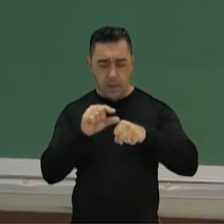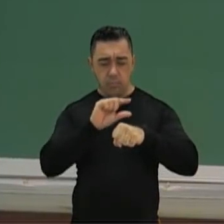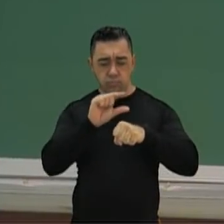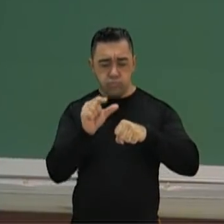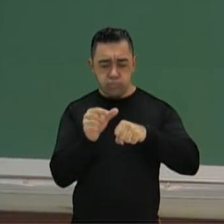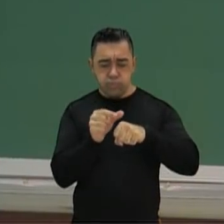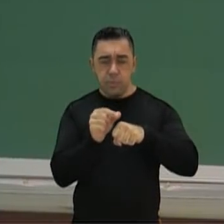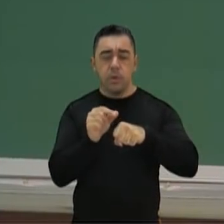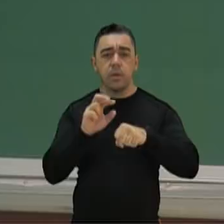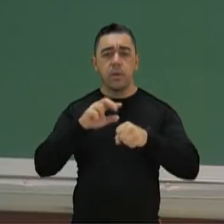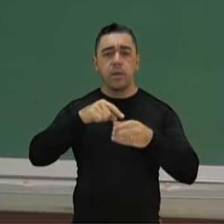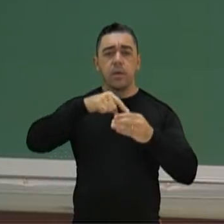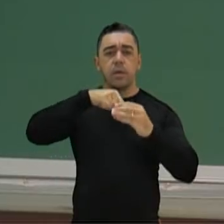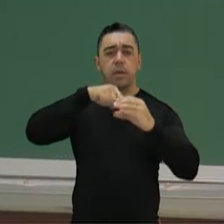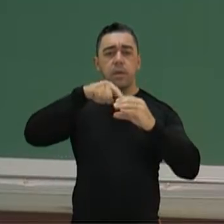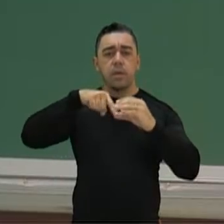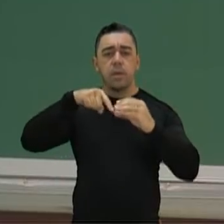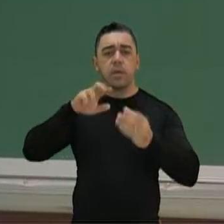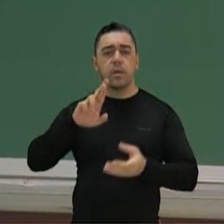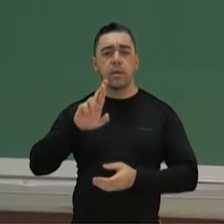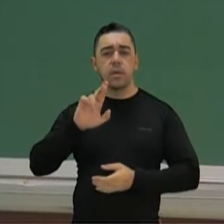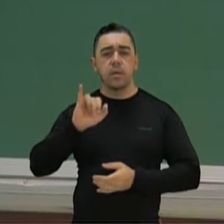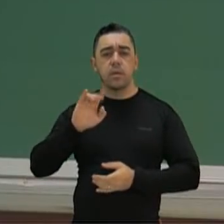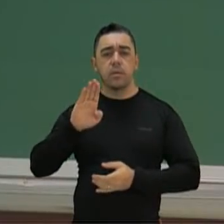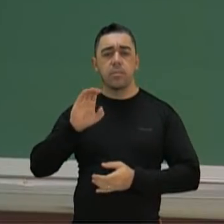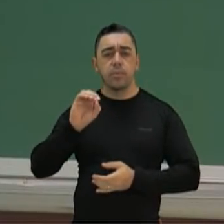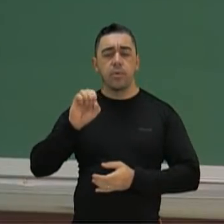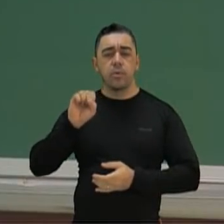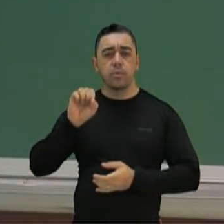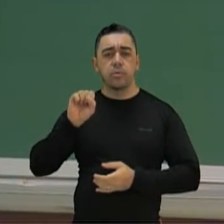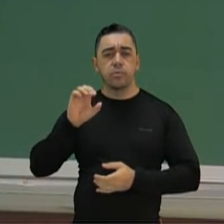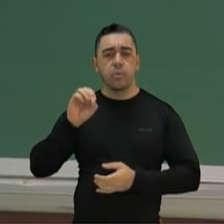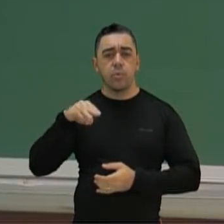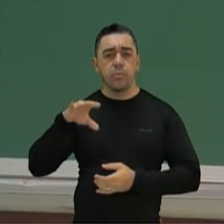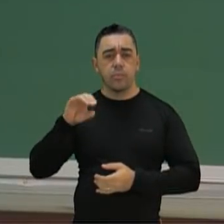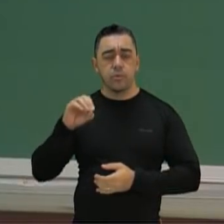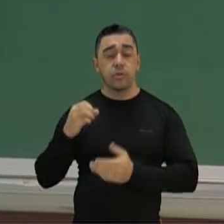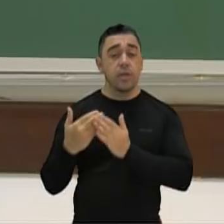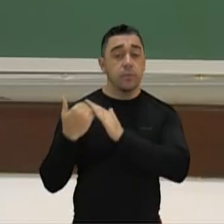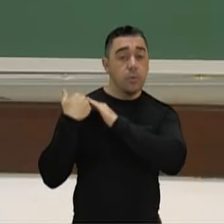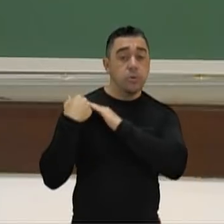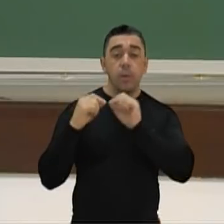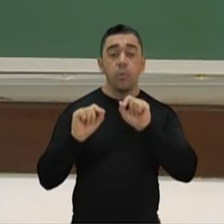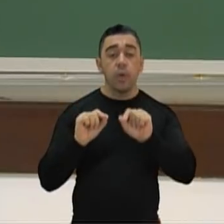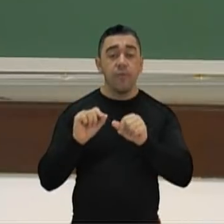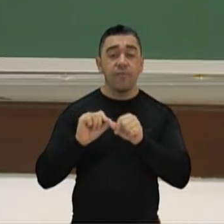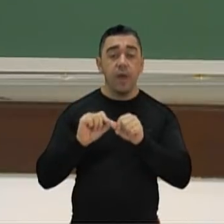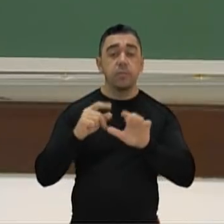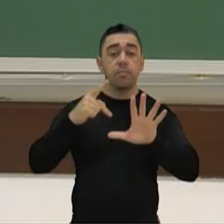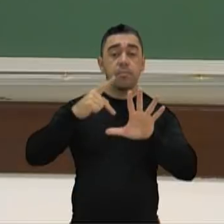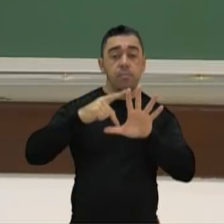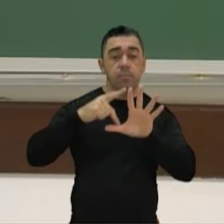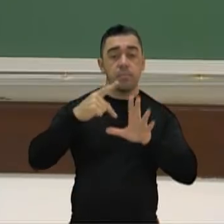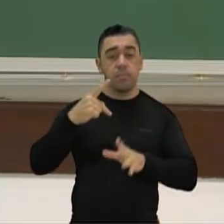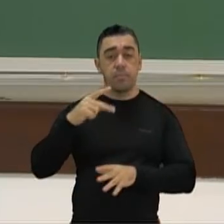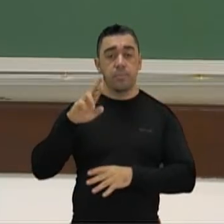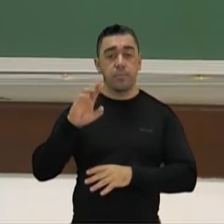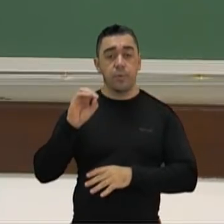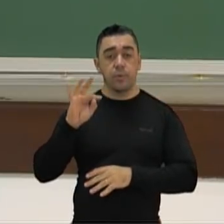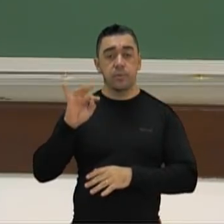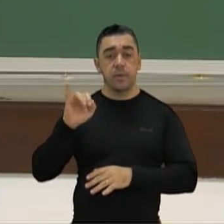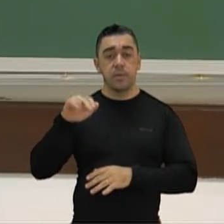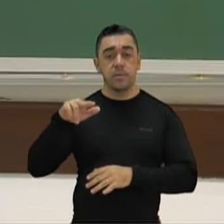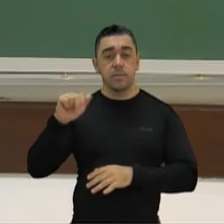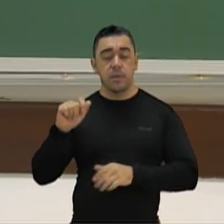fabricantes das estruturas celulares, das proteínas, que são os ingredientes básicos para formar a célula e para que ela